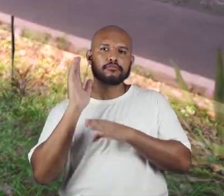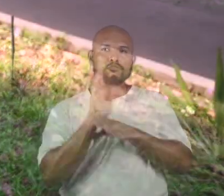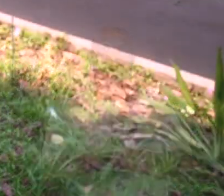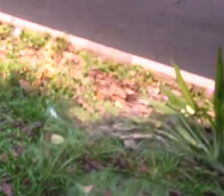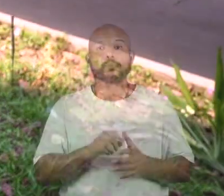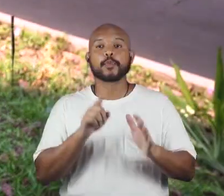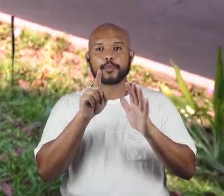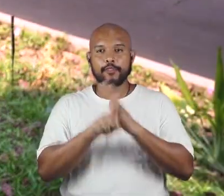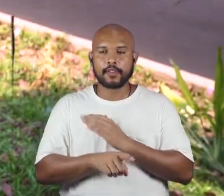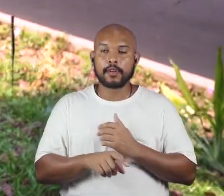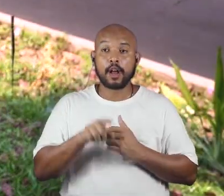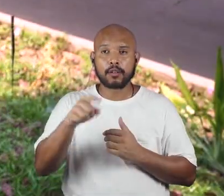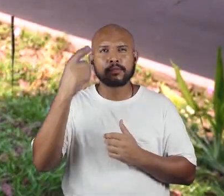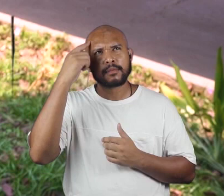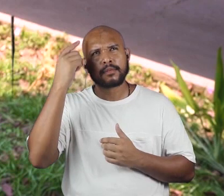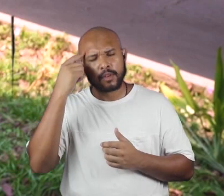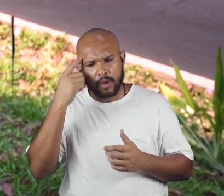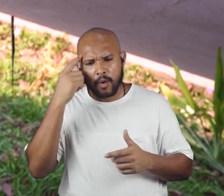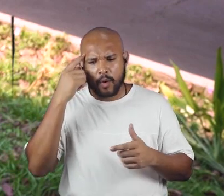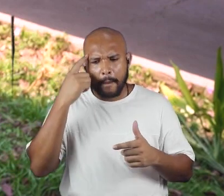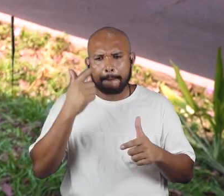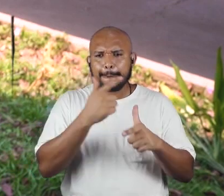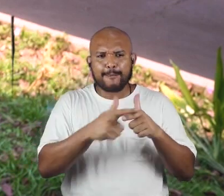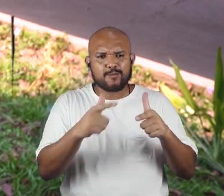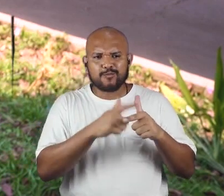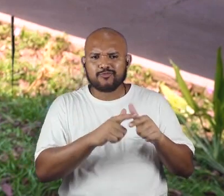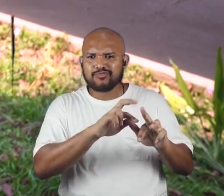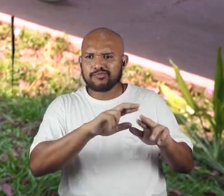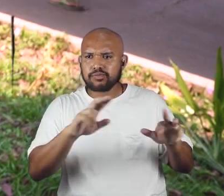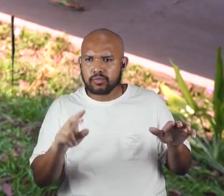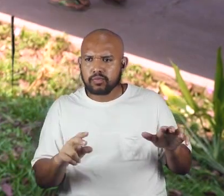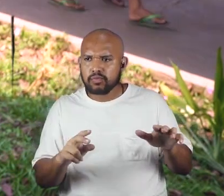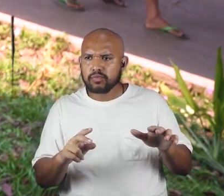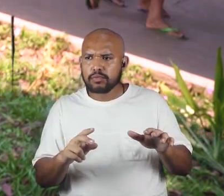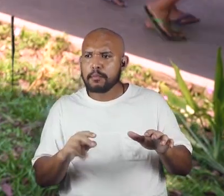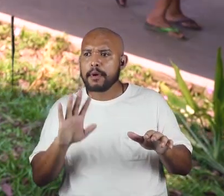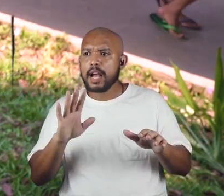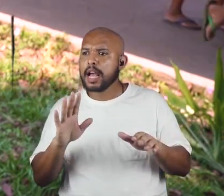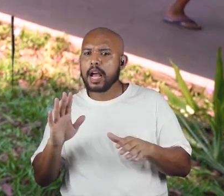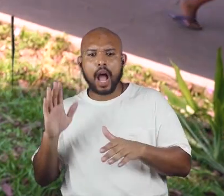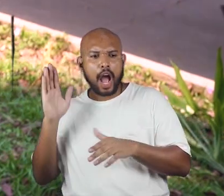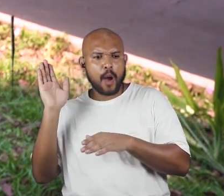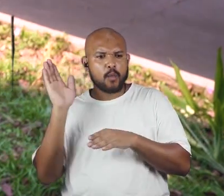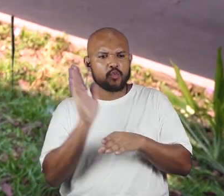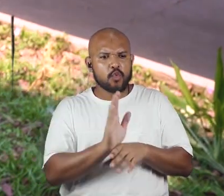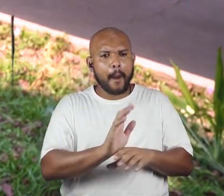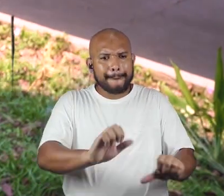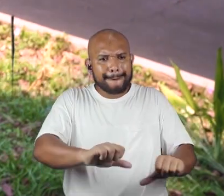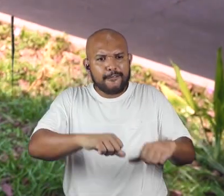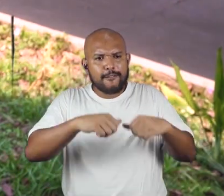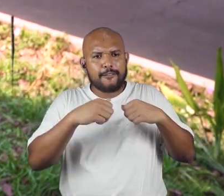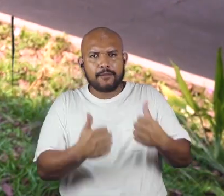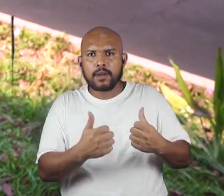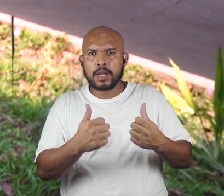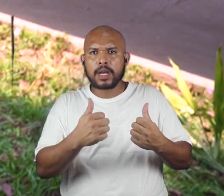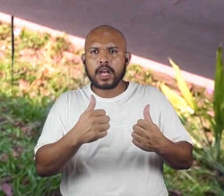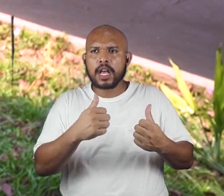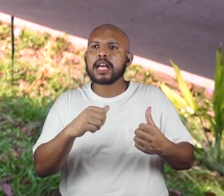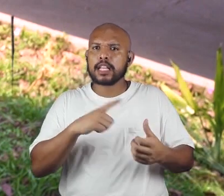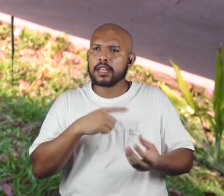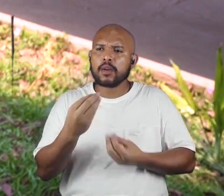que tu acha assim que alguma solução que tu tem em mente assim que pode melhorar e até fazer com que o jovem chegue lá